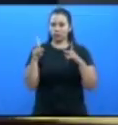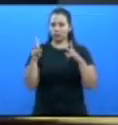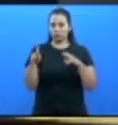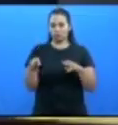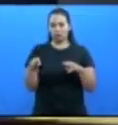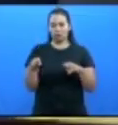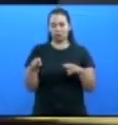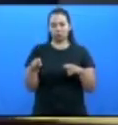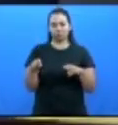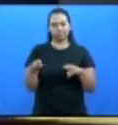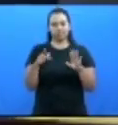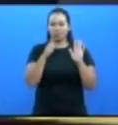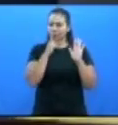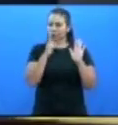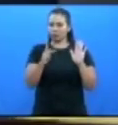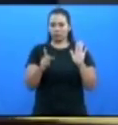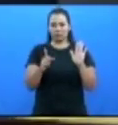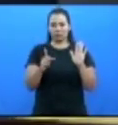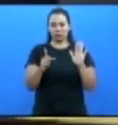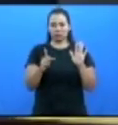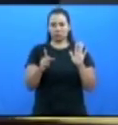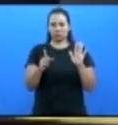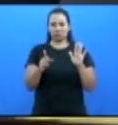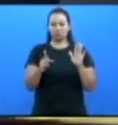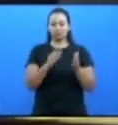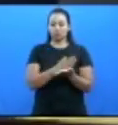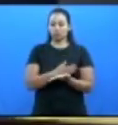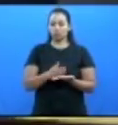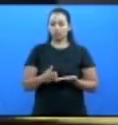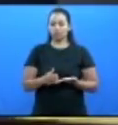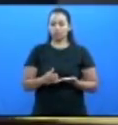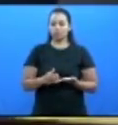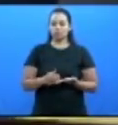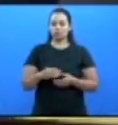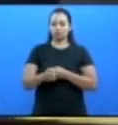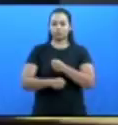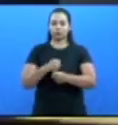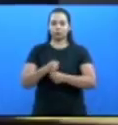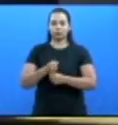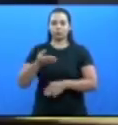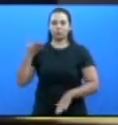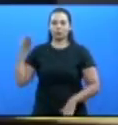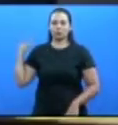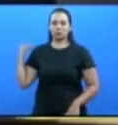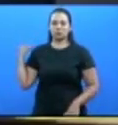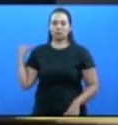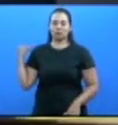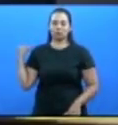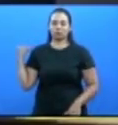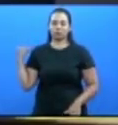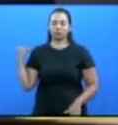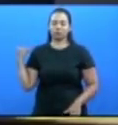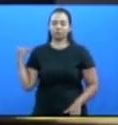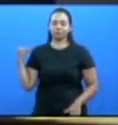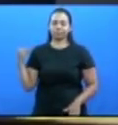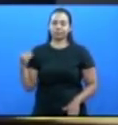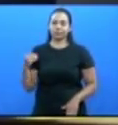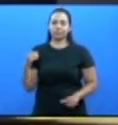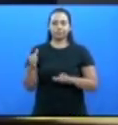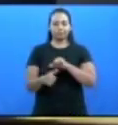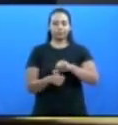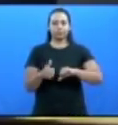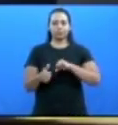sido prometido no começo de 2009, que na primeira oportunidade seria majorado.